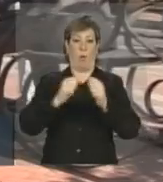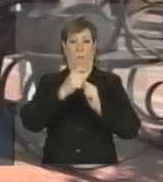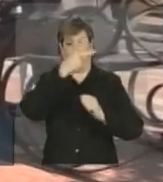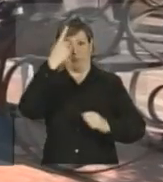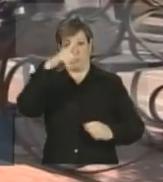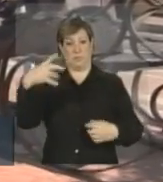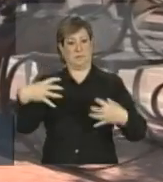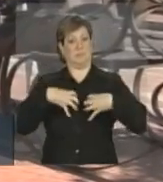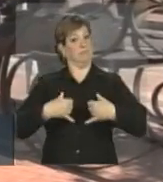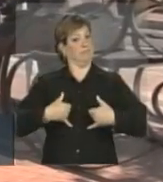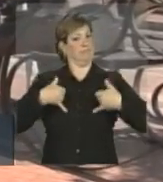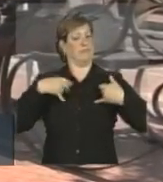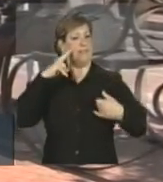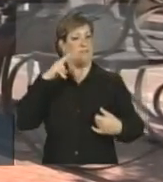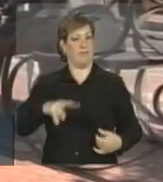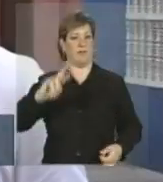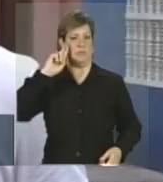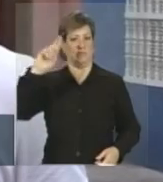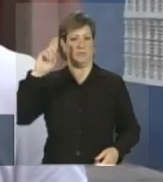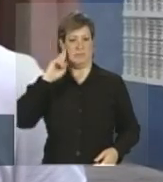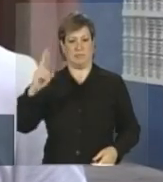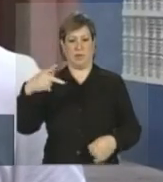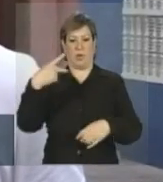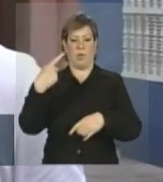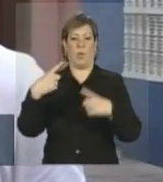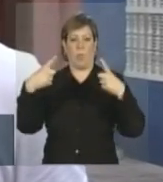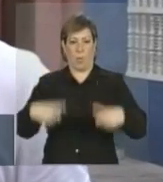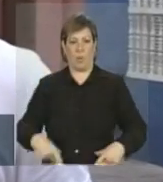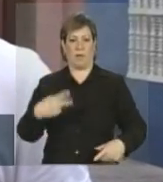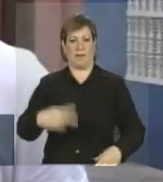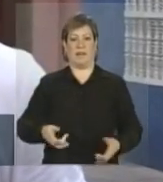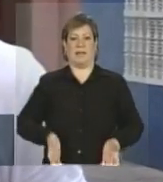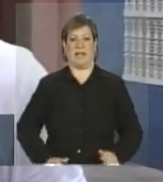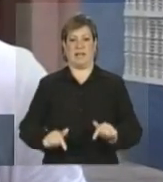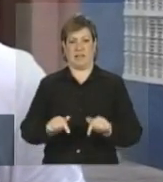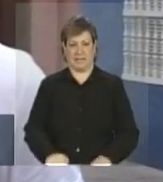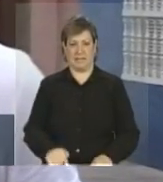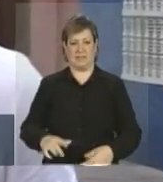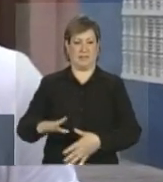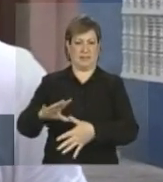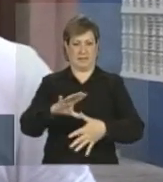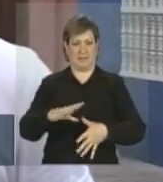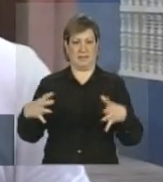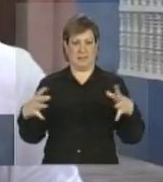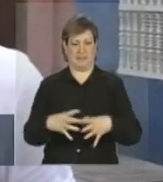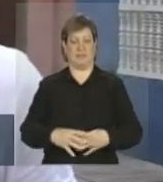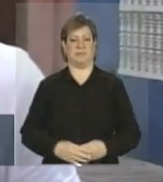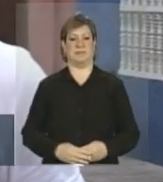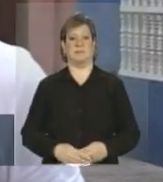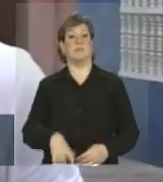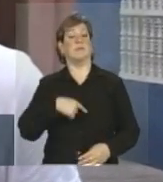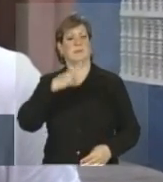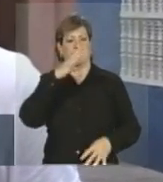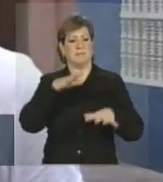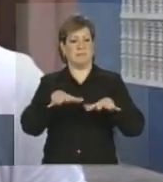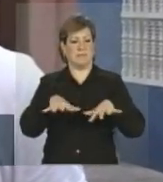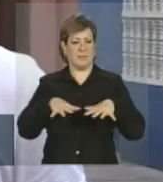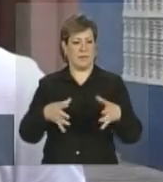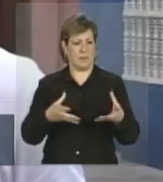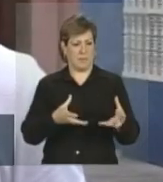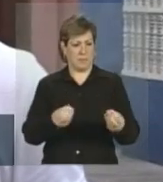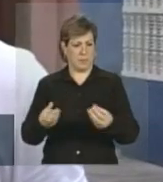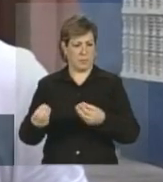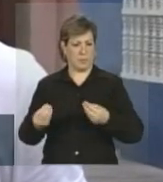sente orgulhoso ao ver a liderança da terra natal nas Américas. Bueno, es algo muy impresionante y la verdad que bastante